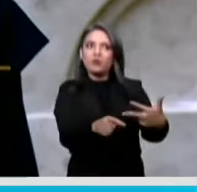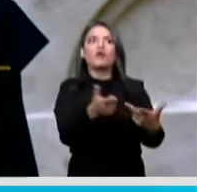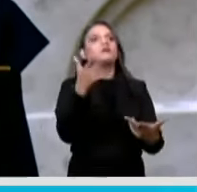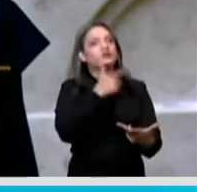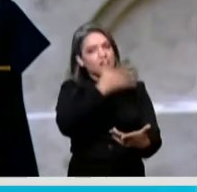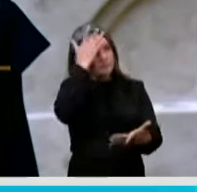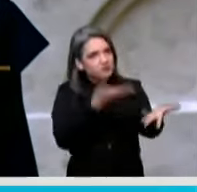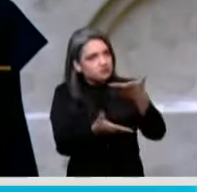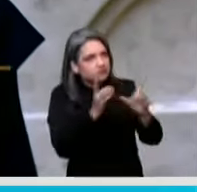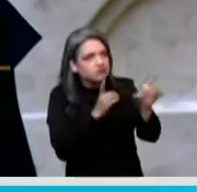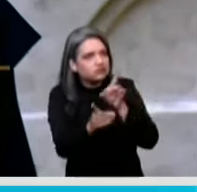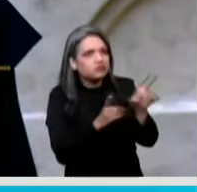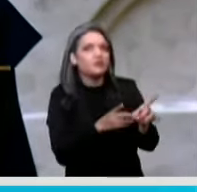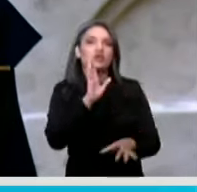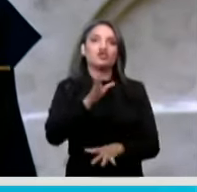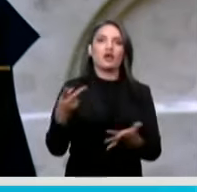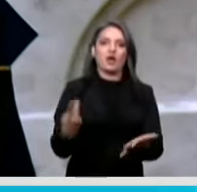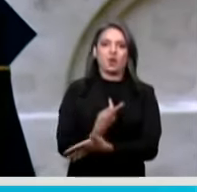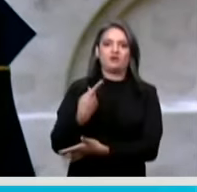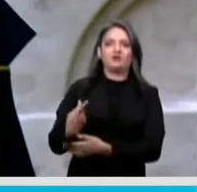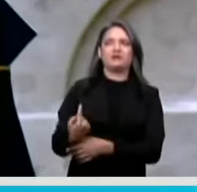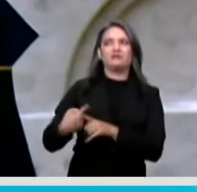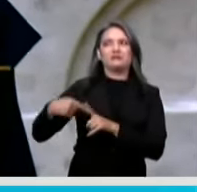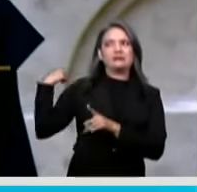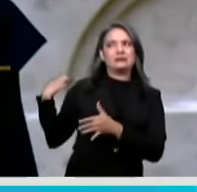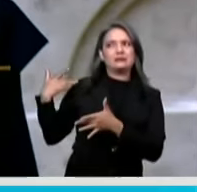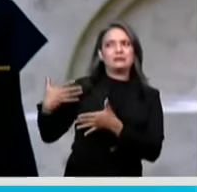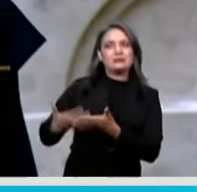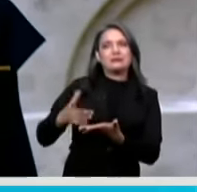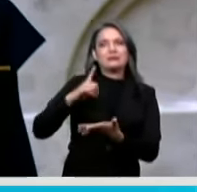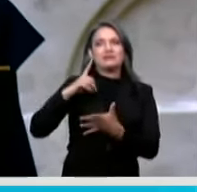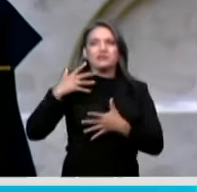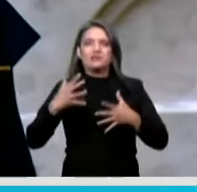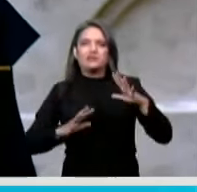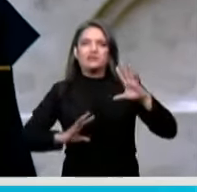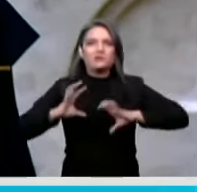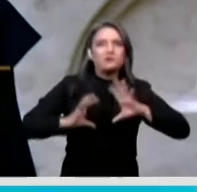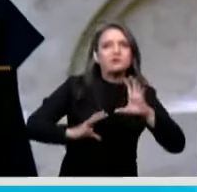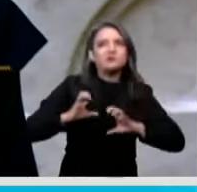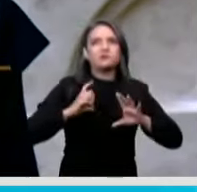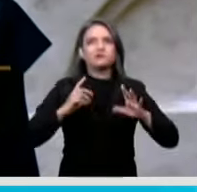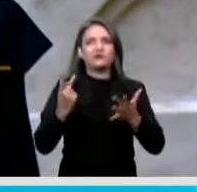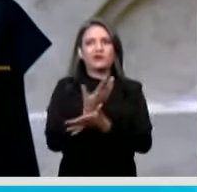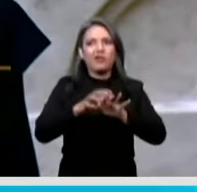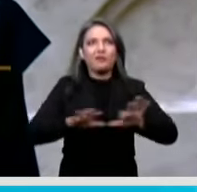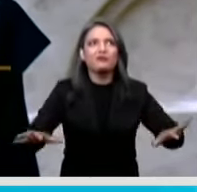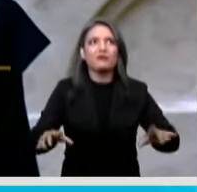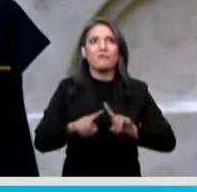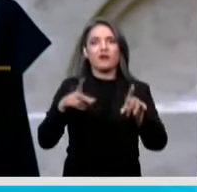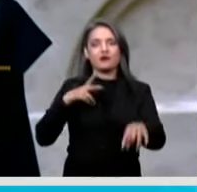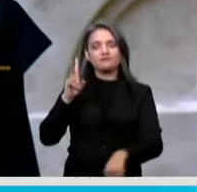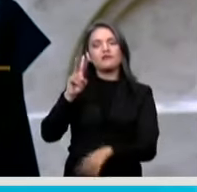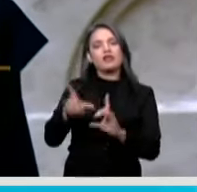para que as coisas andem de forma harmoniosa e acho que no discurso dele ele tentou trazer essa harmonia e